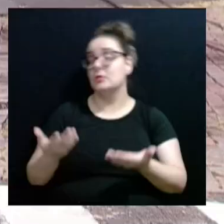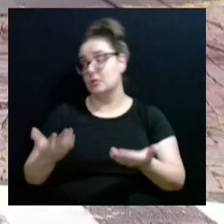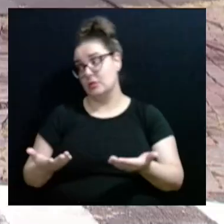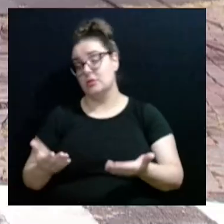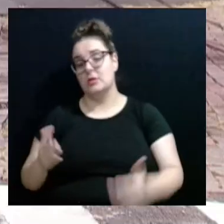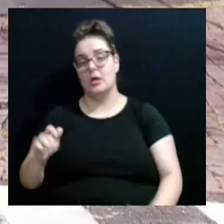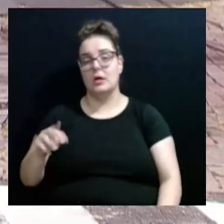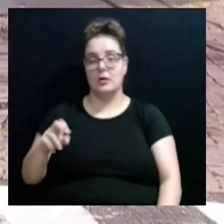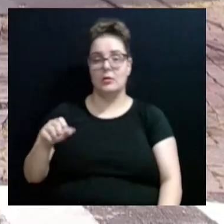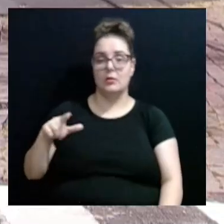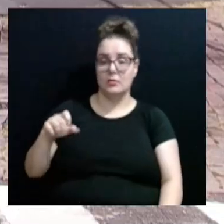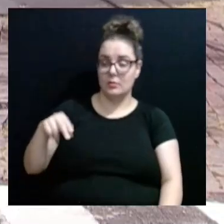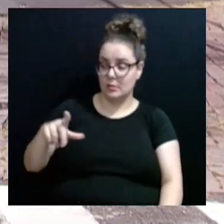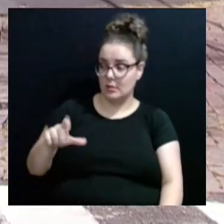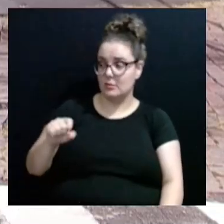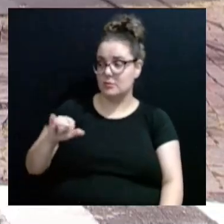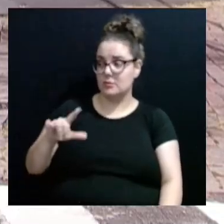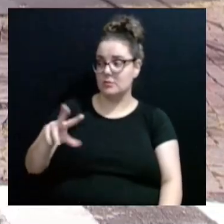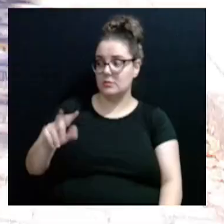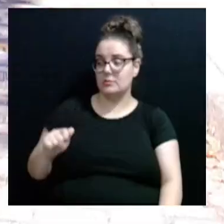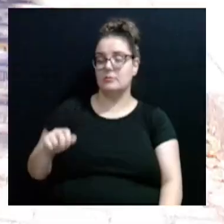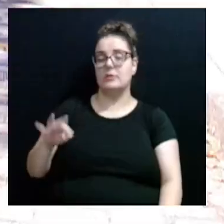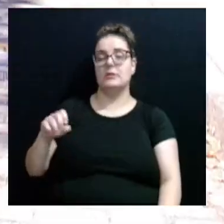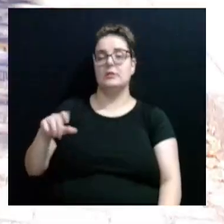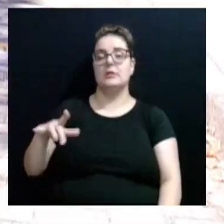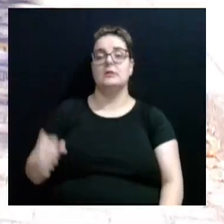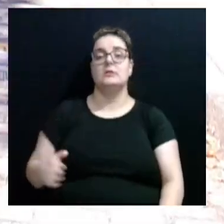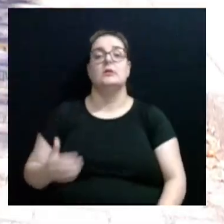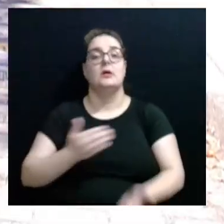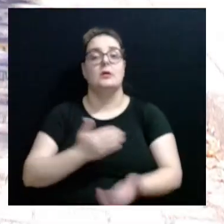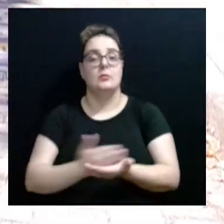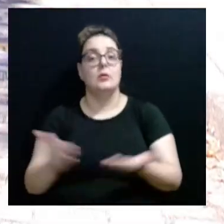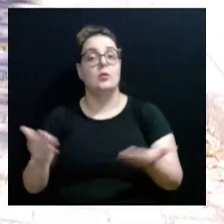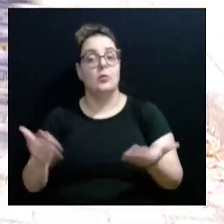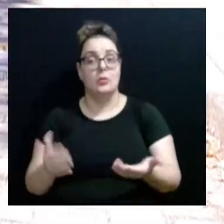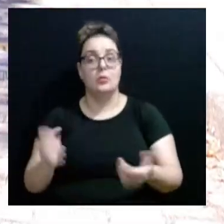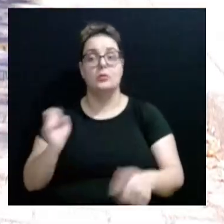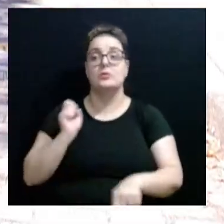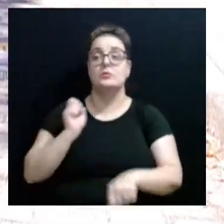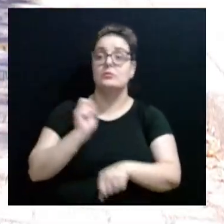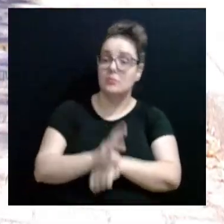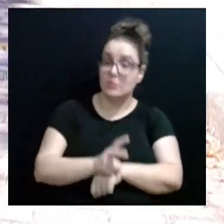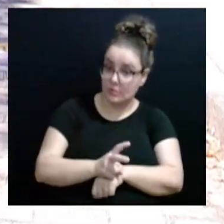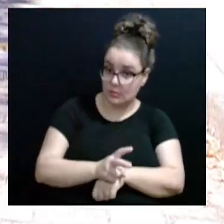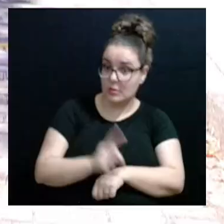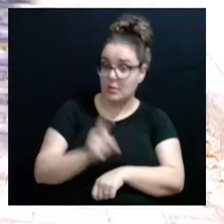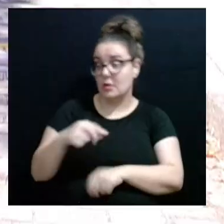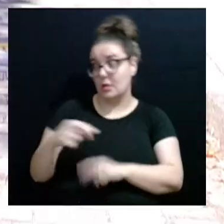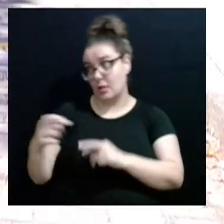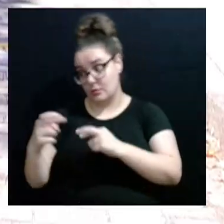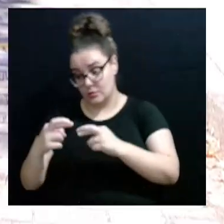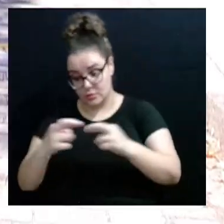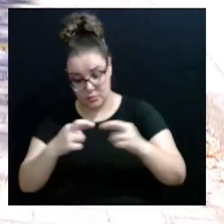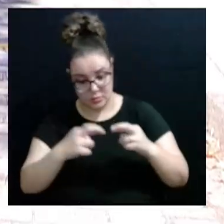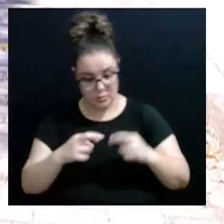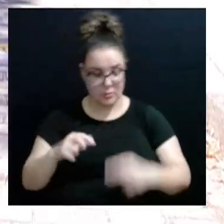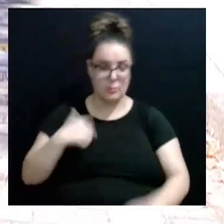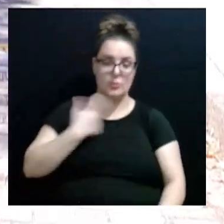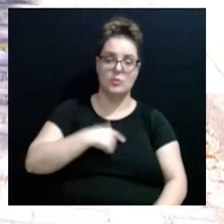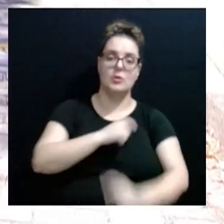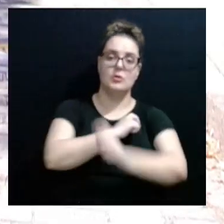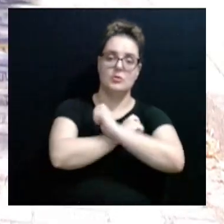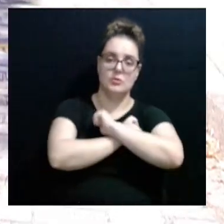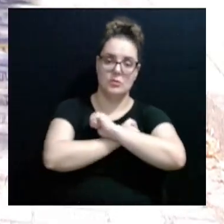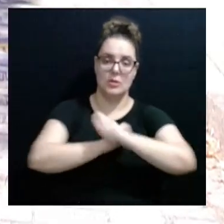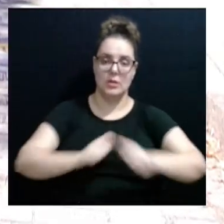então, deu origem, a partir de hoje, a essa oferta de vagas, né, que passa a ser fiscalizada, com os nossos agentes aqui